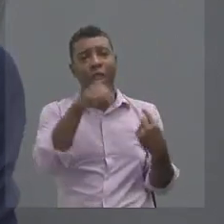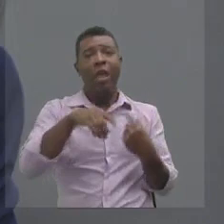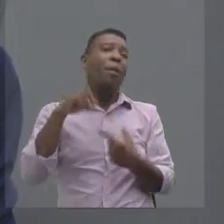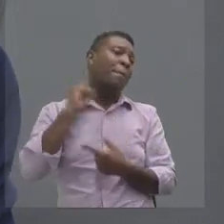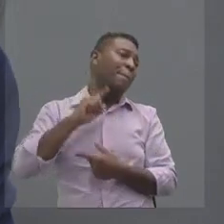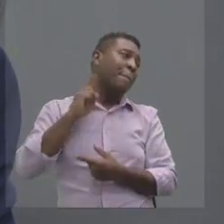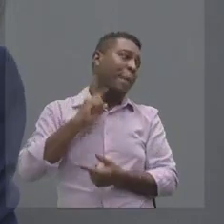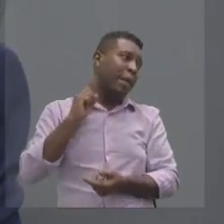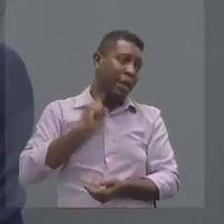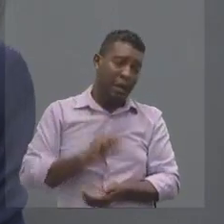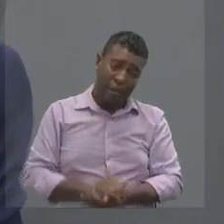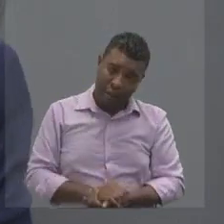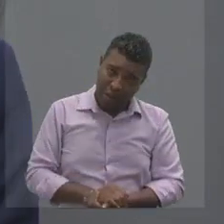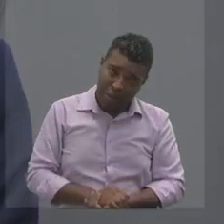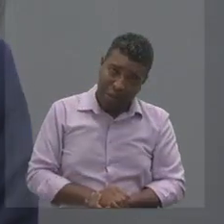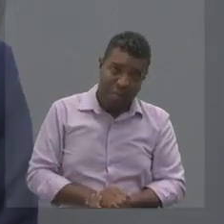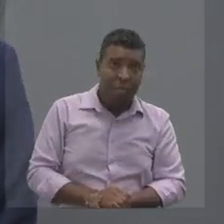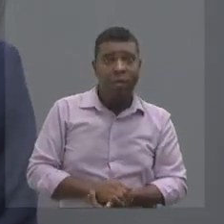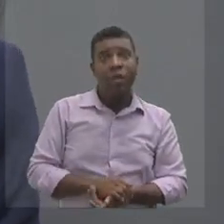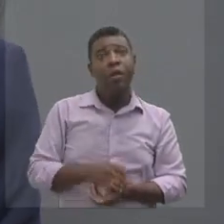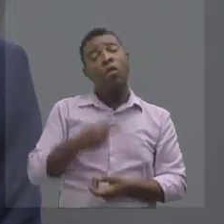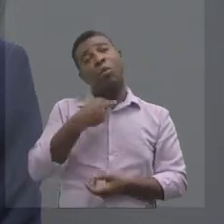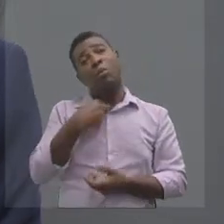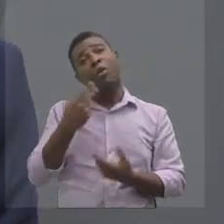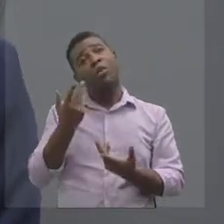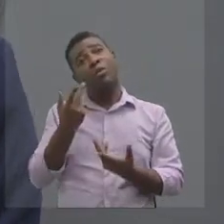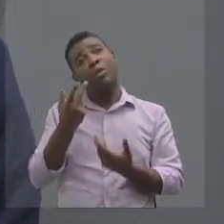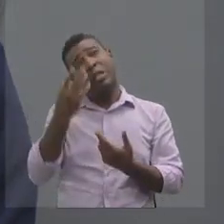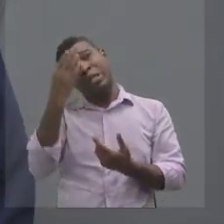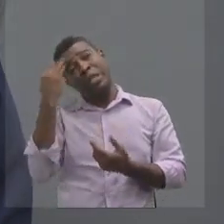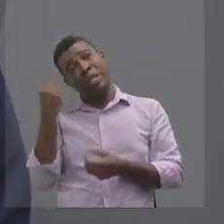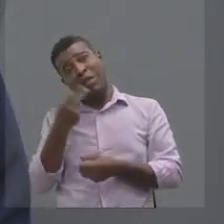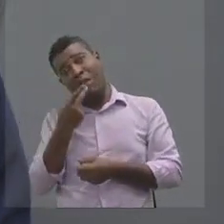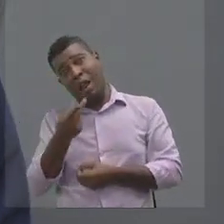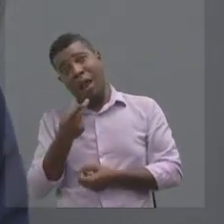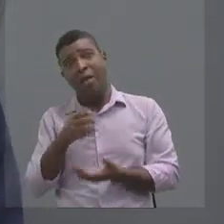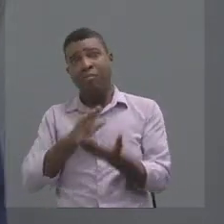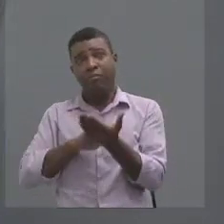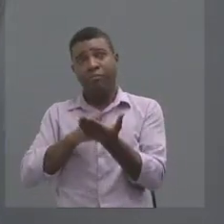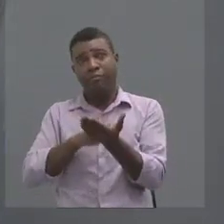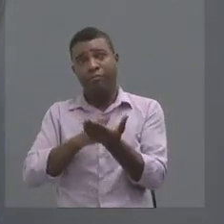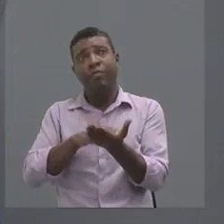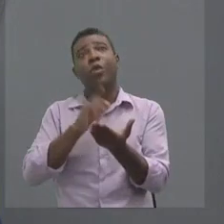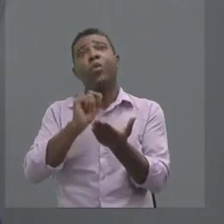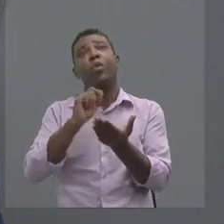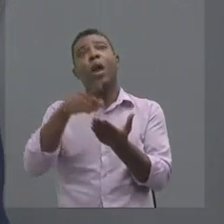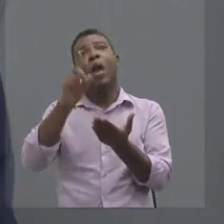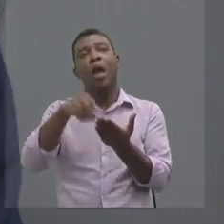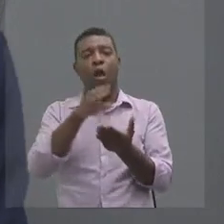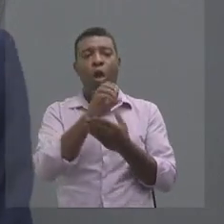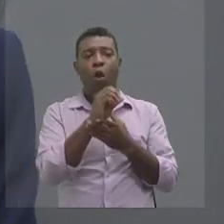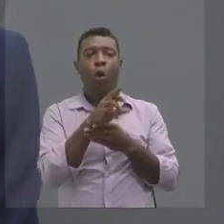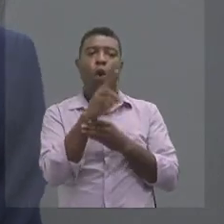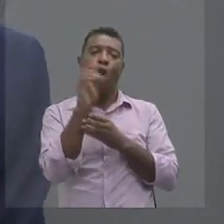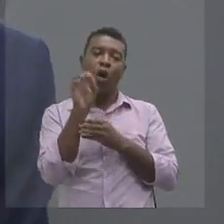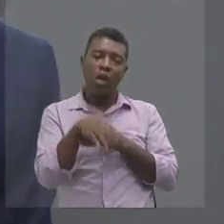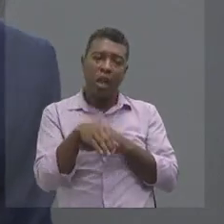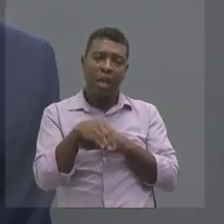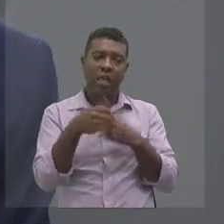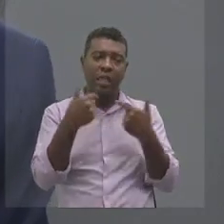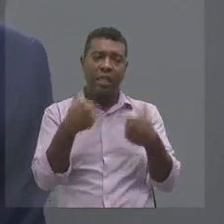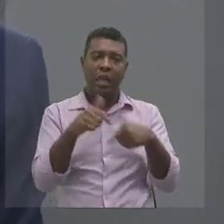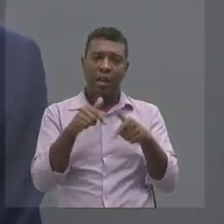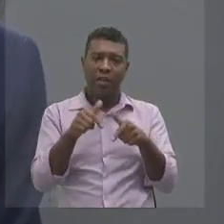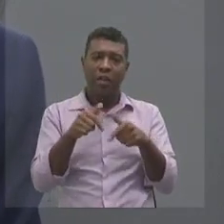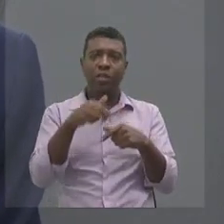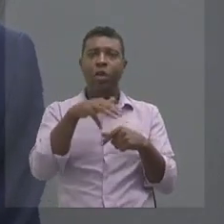e não poderia deixar de parabenizar a ordem de serviço da MG 280 que